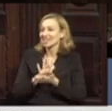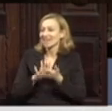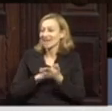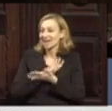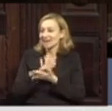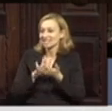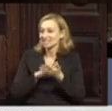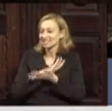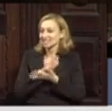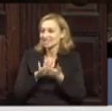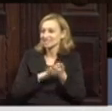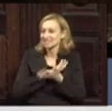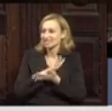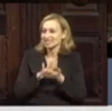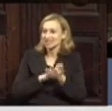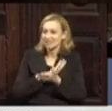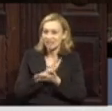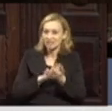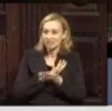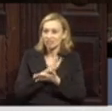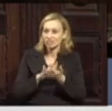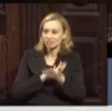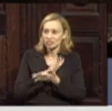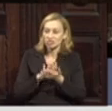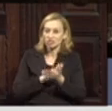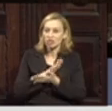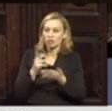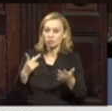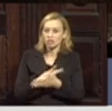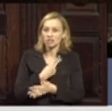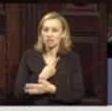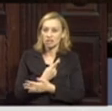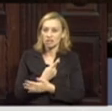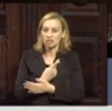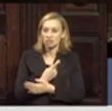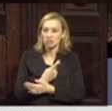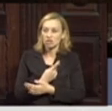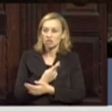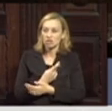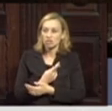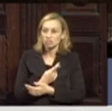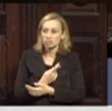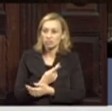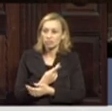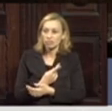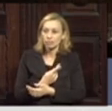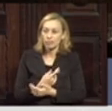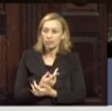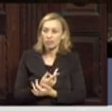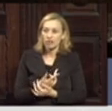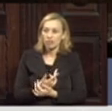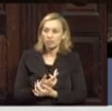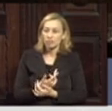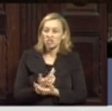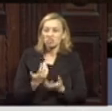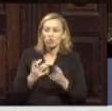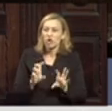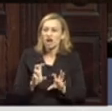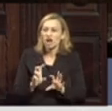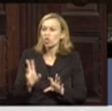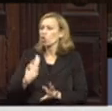2 estivemos em Brasília, entregamos um documento com 14 estratégias, fruto de uma audiência